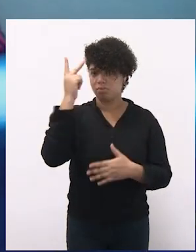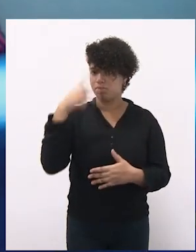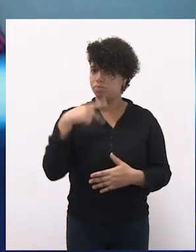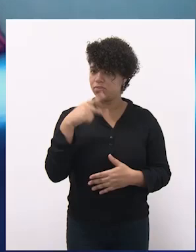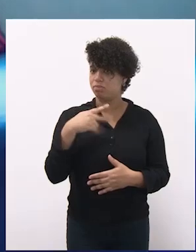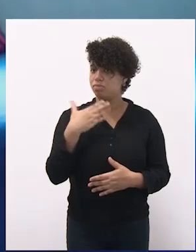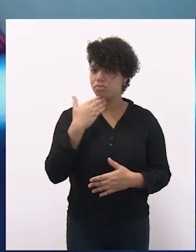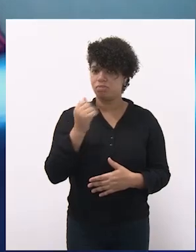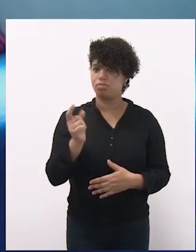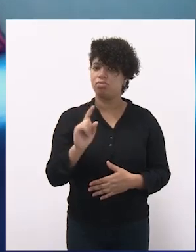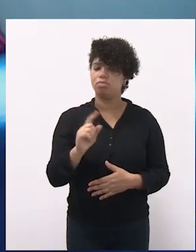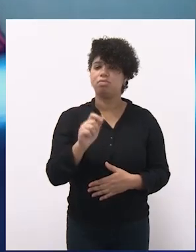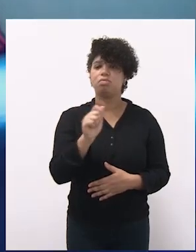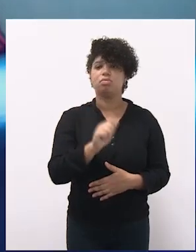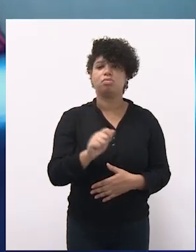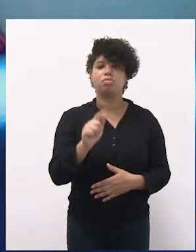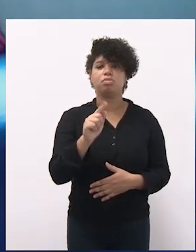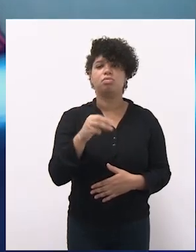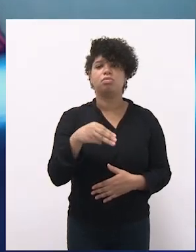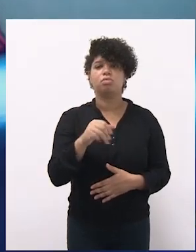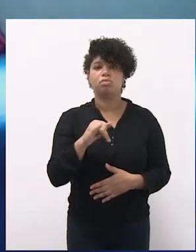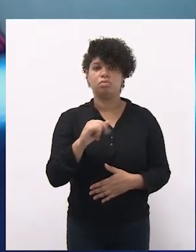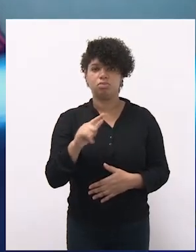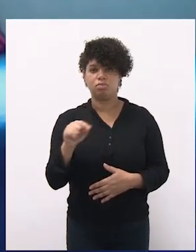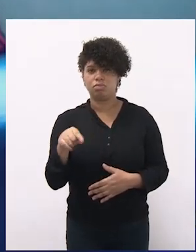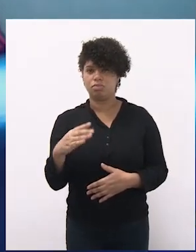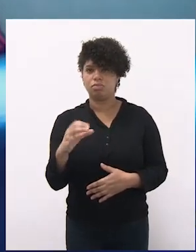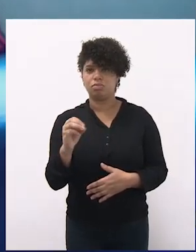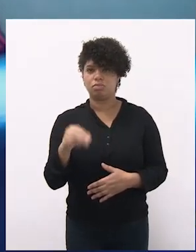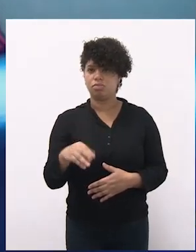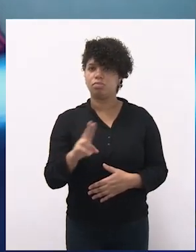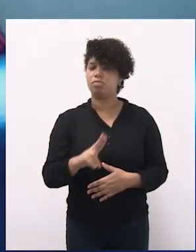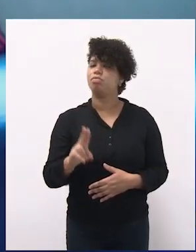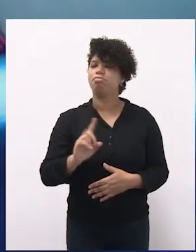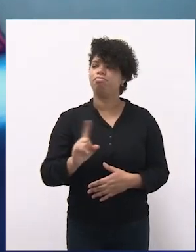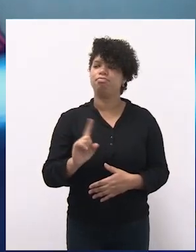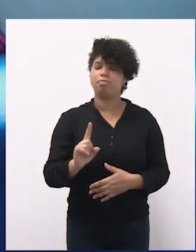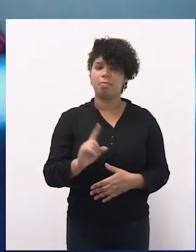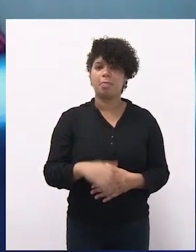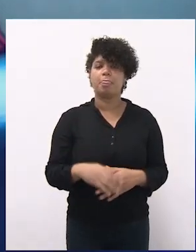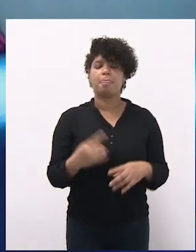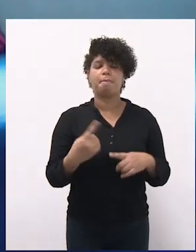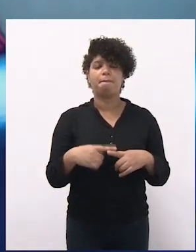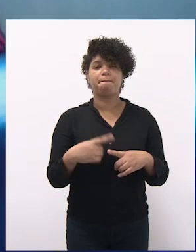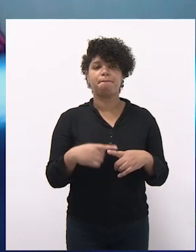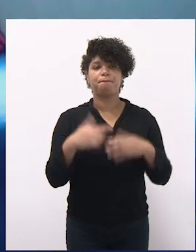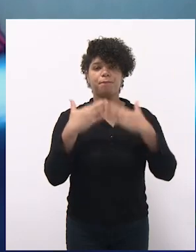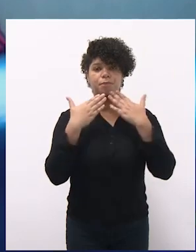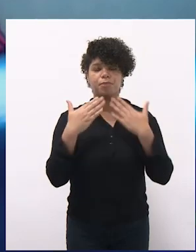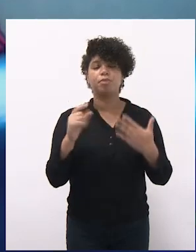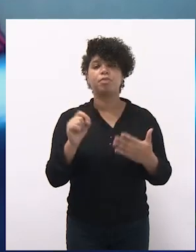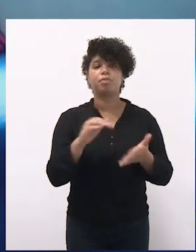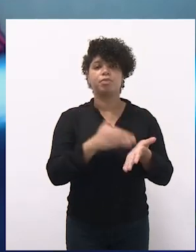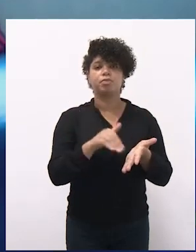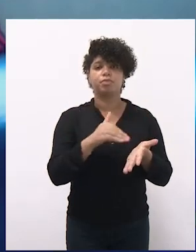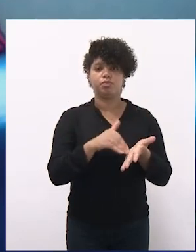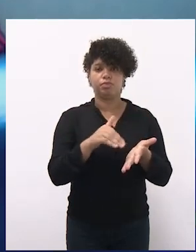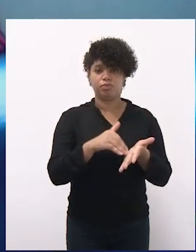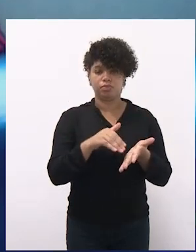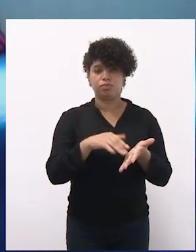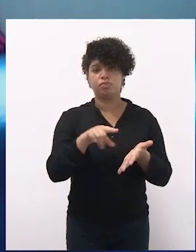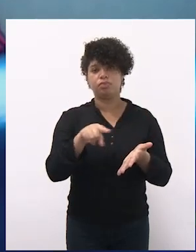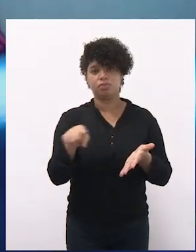o @gmail.com, que é o nosso pessoal. Porque isso vai garantir que a secretaria e